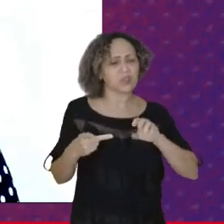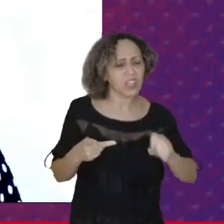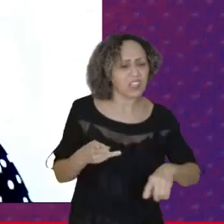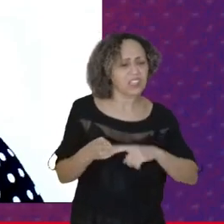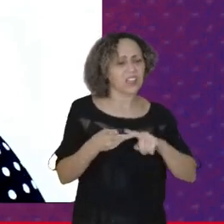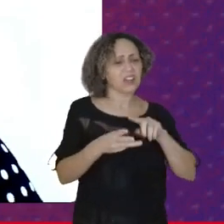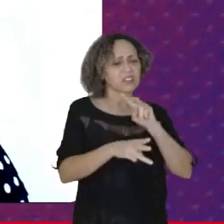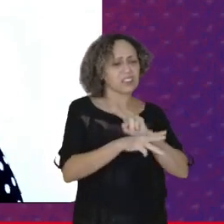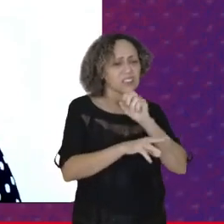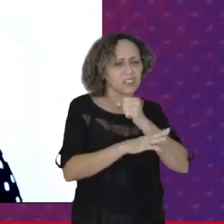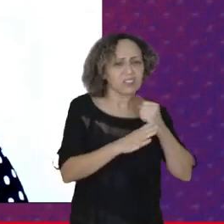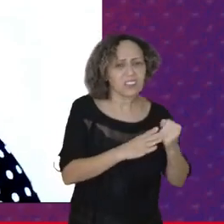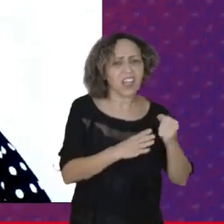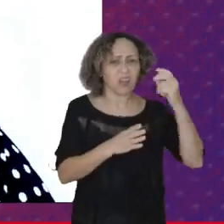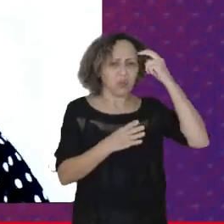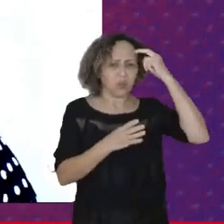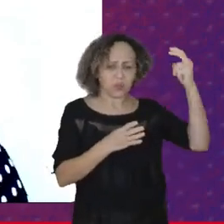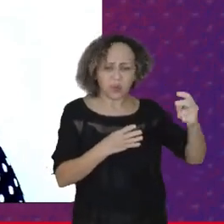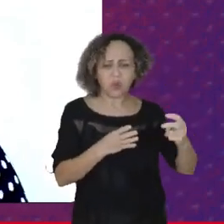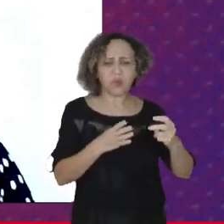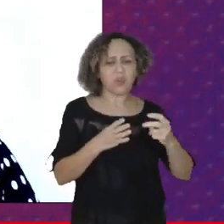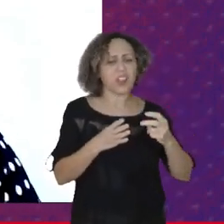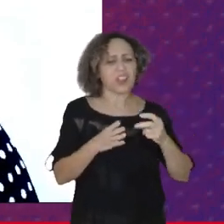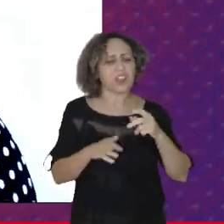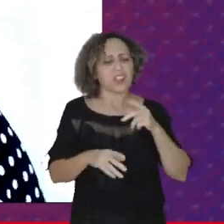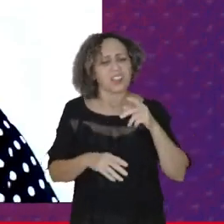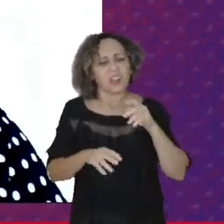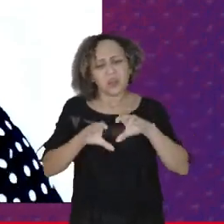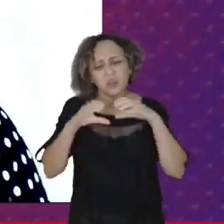social, cultura, população LGBT,